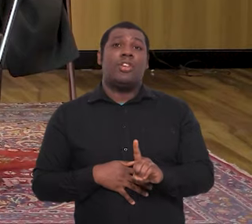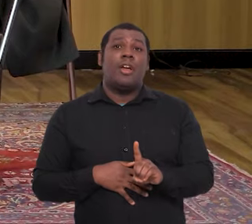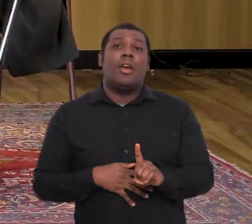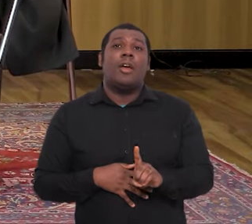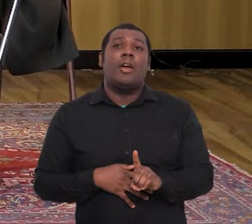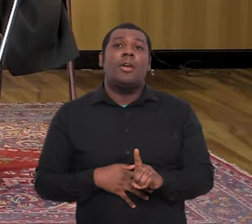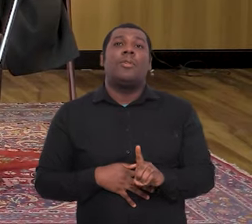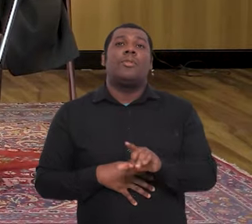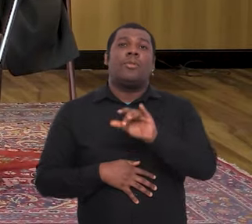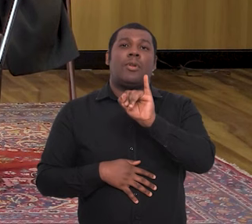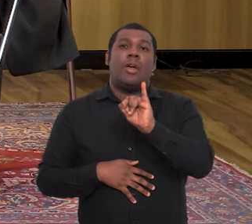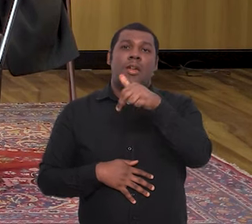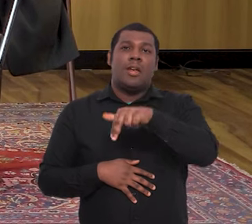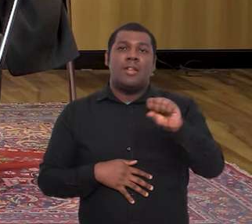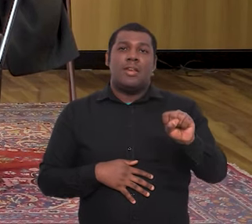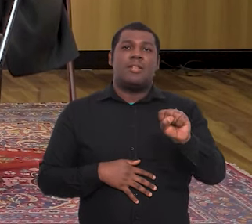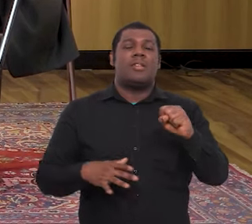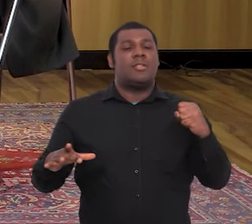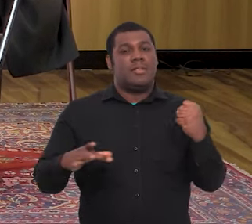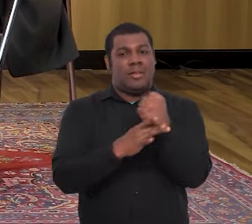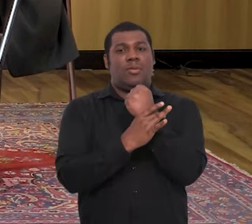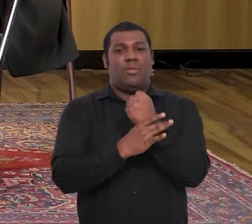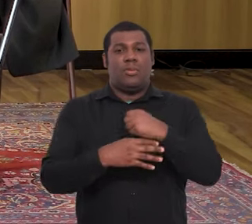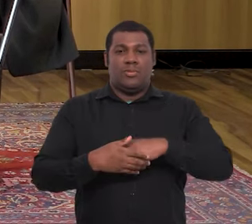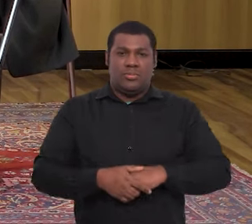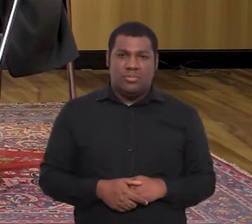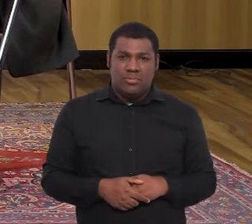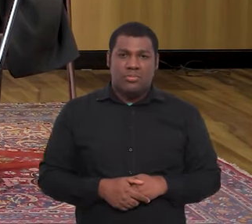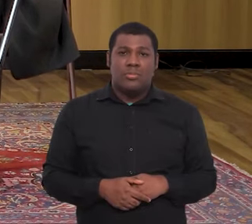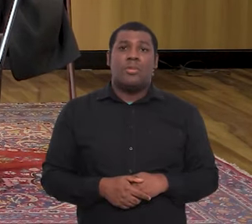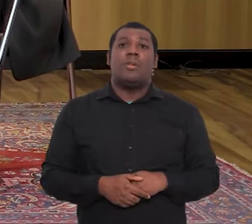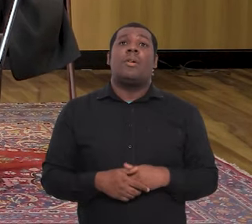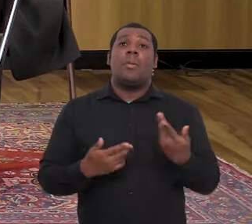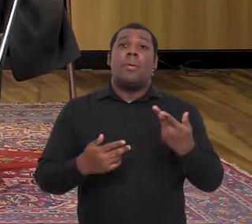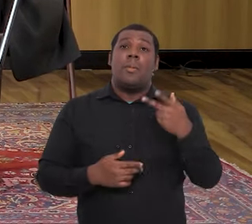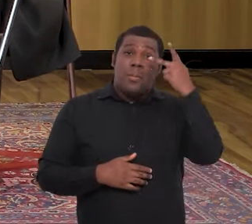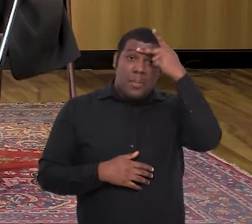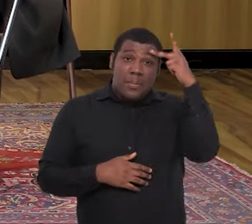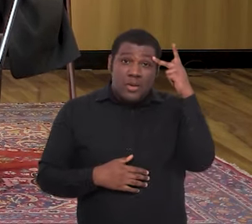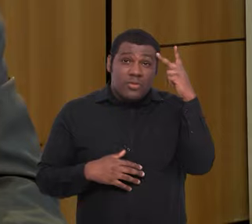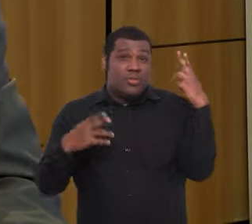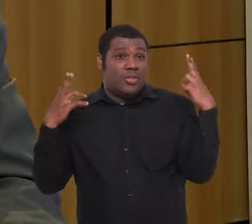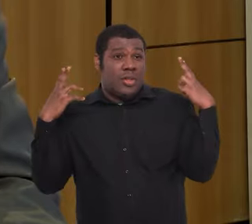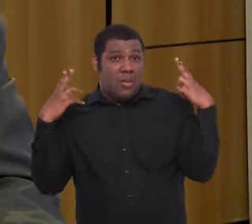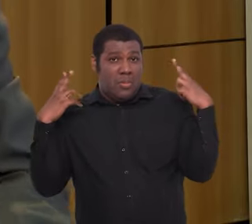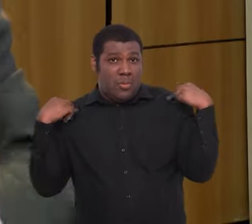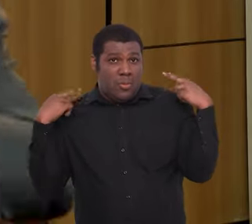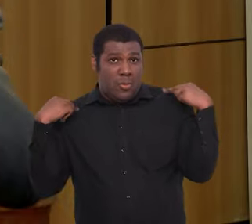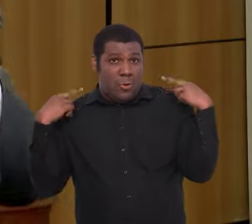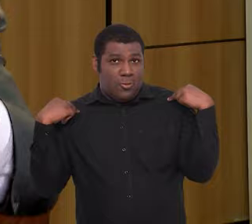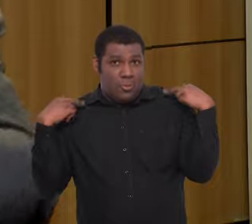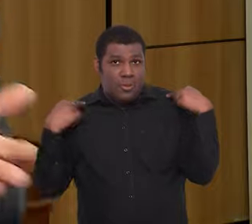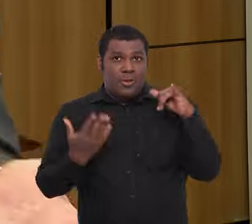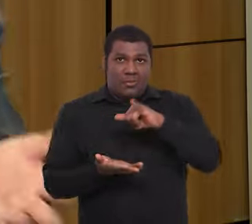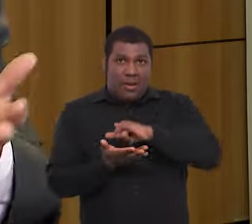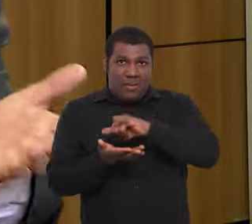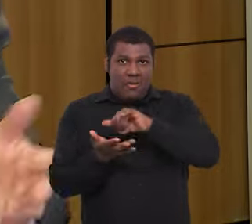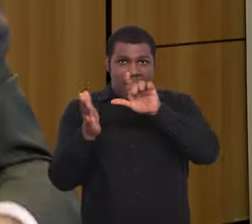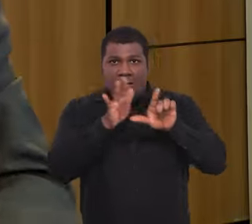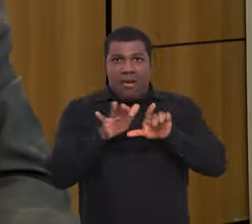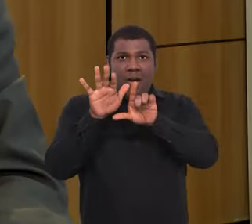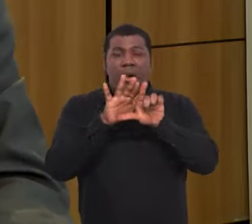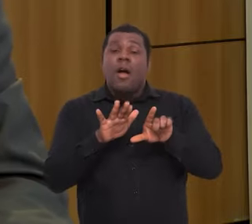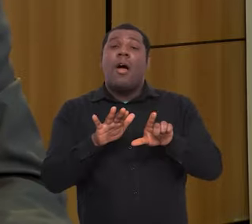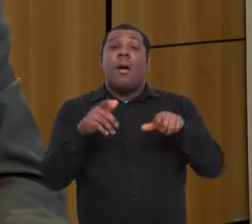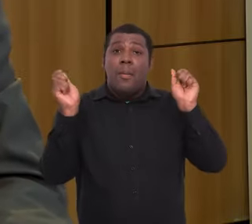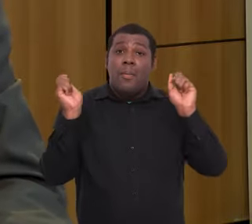na sequência aprovado o projeto de lei discutir linha de crédito para que você possa adquirir o seu carro mais barato ou seja com benefício como ter